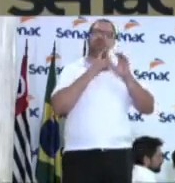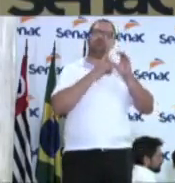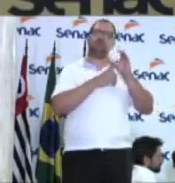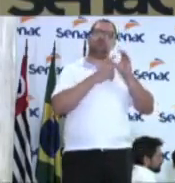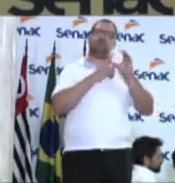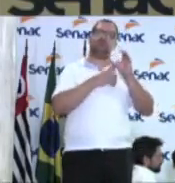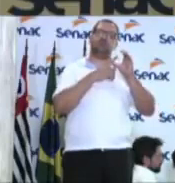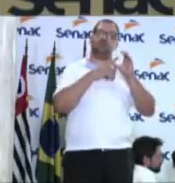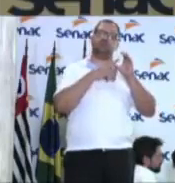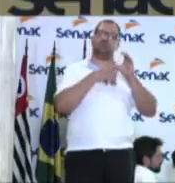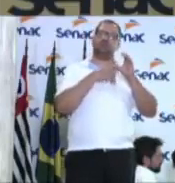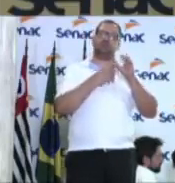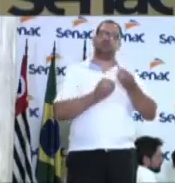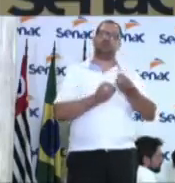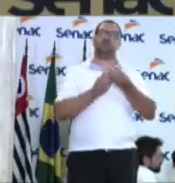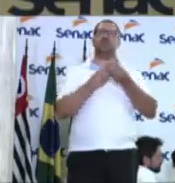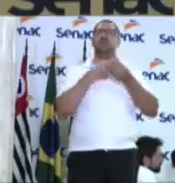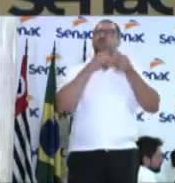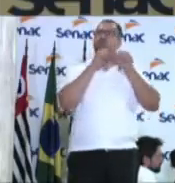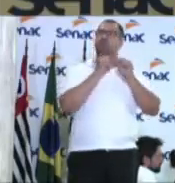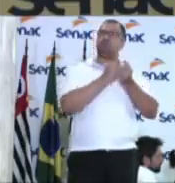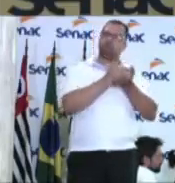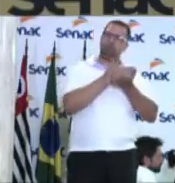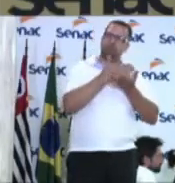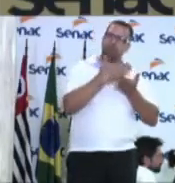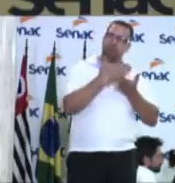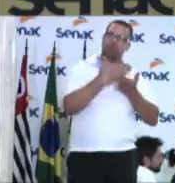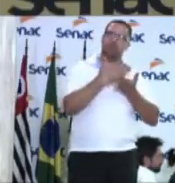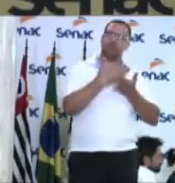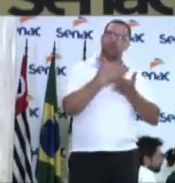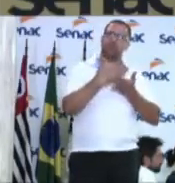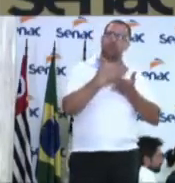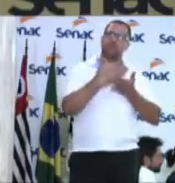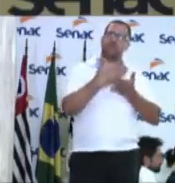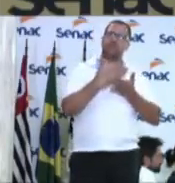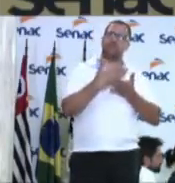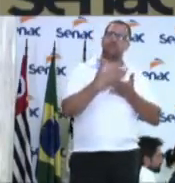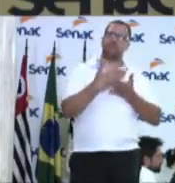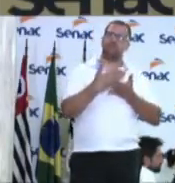já tem um resultado, aí você começa a abrir a guarda dele